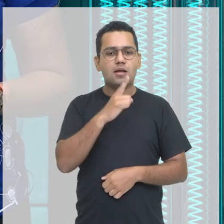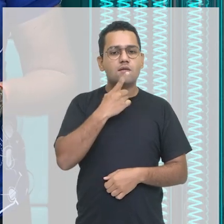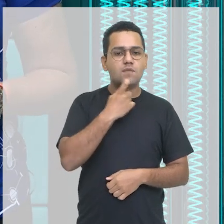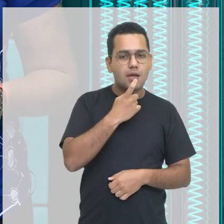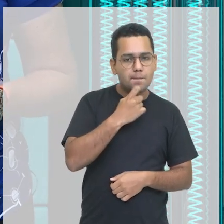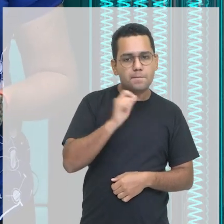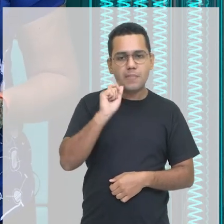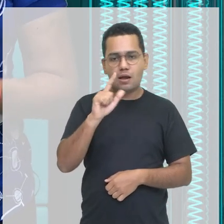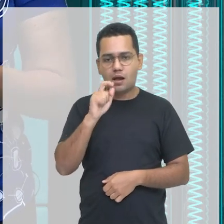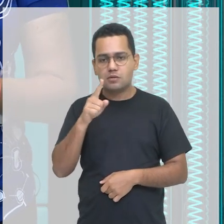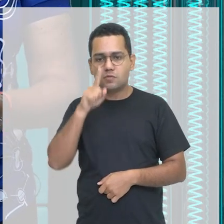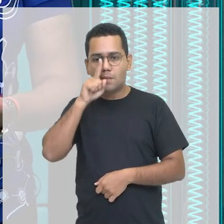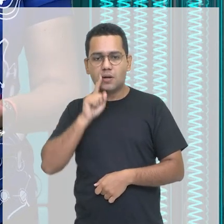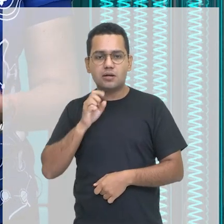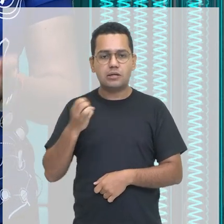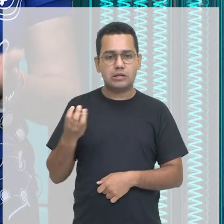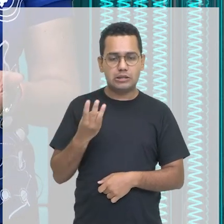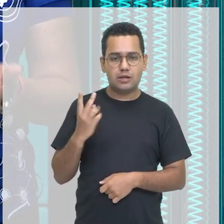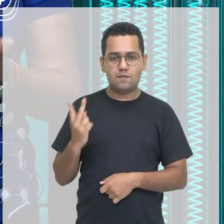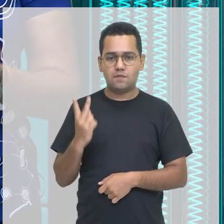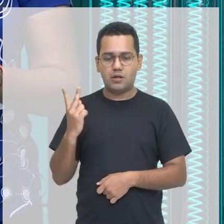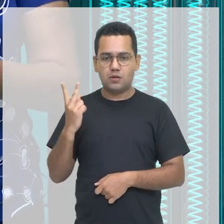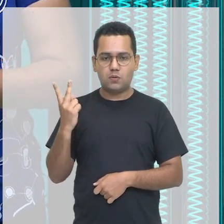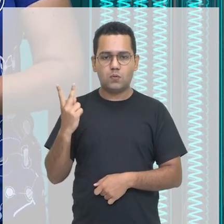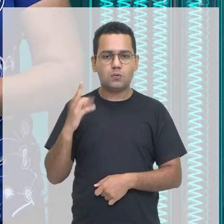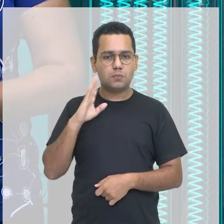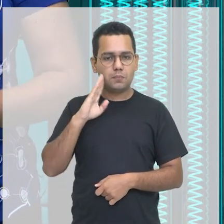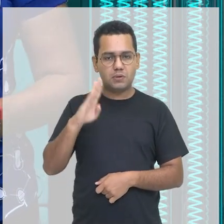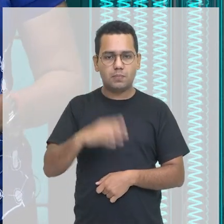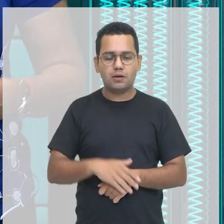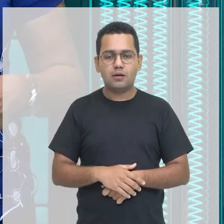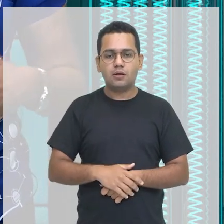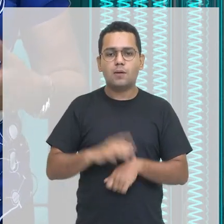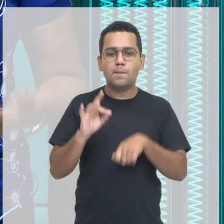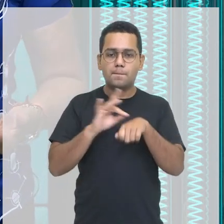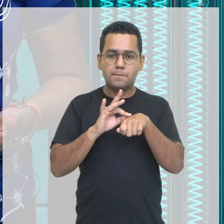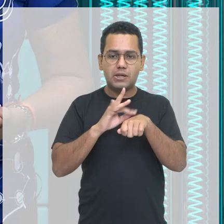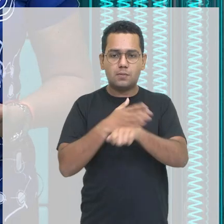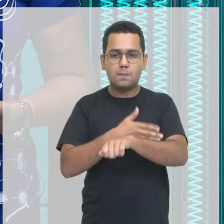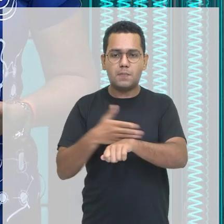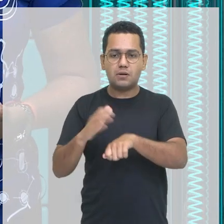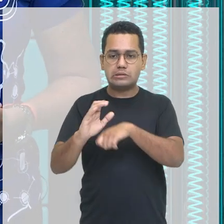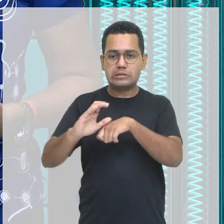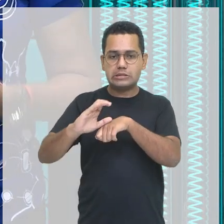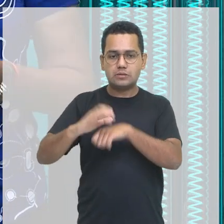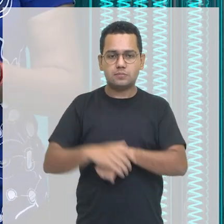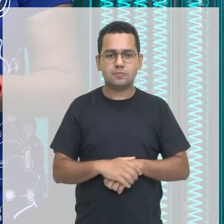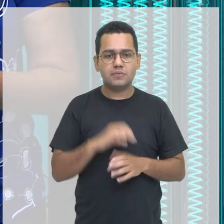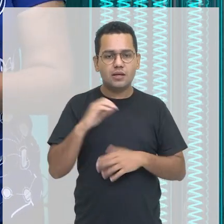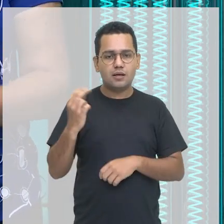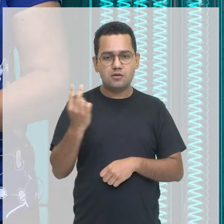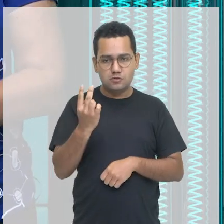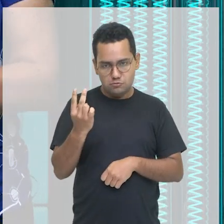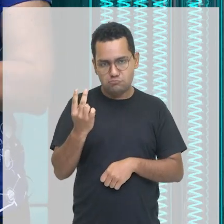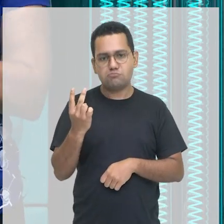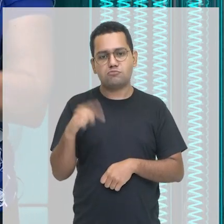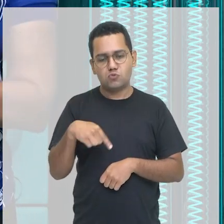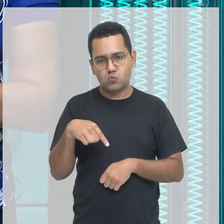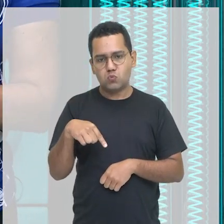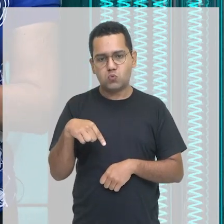3 valores primários, como vocês viram, preto, branco e cinza. As 2 direções primárias, como vocês viram na